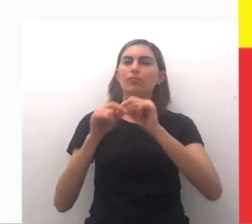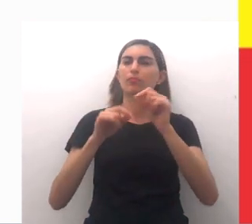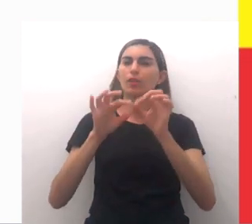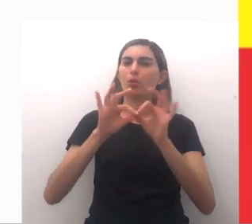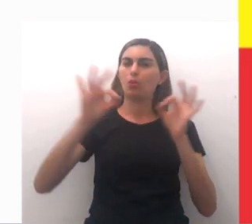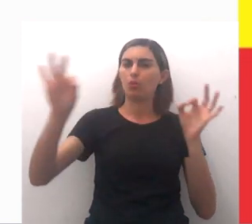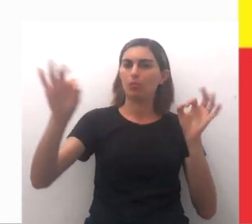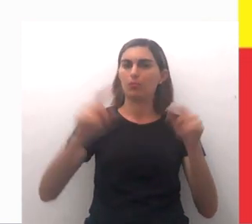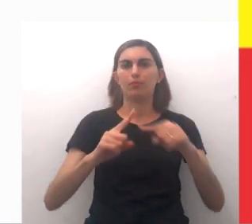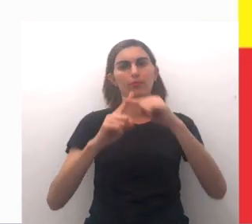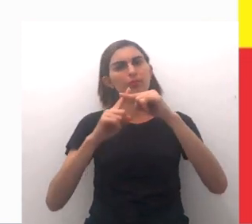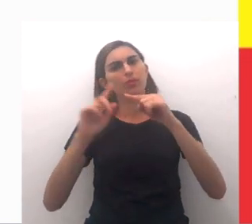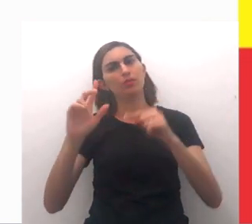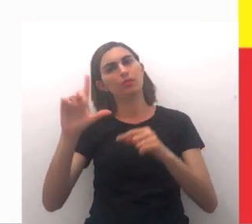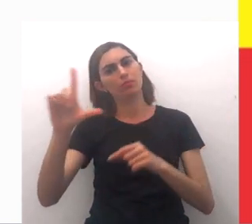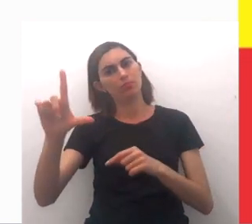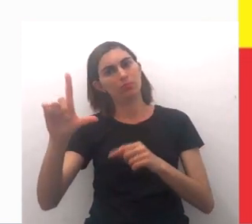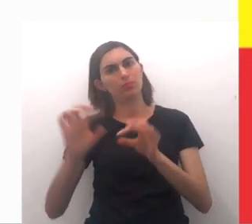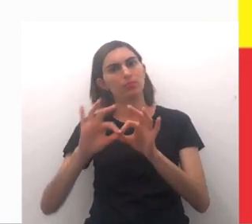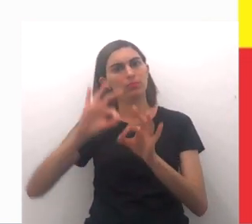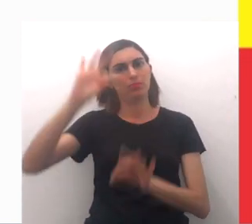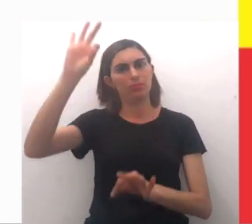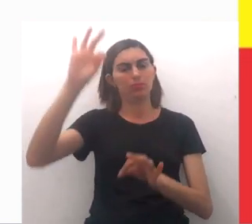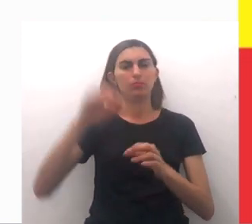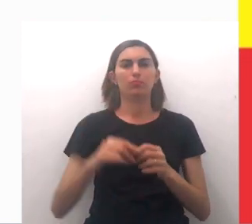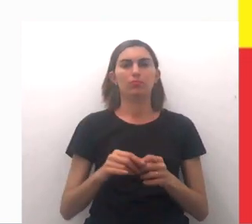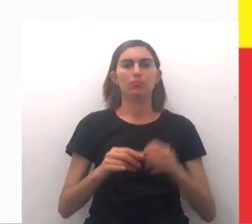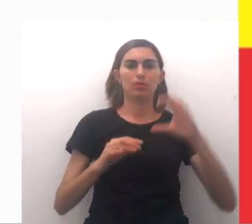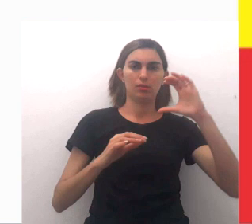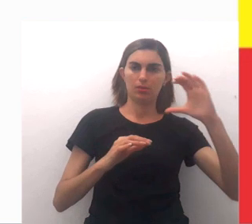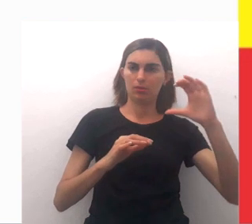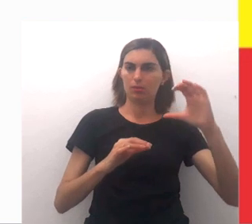vezes largura. Então, área do retângulo, ó. Veja aí que a gente